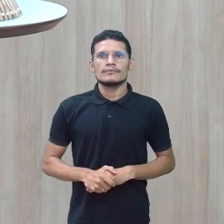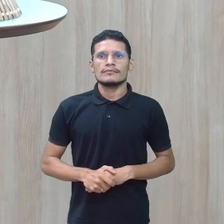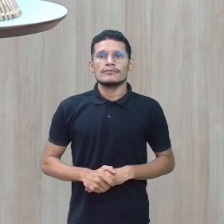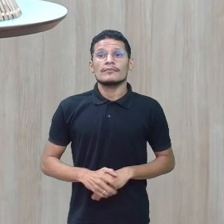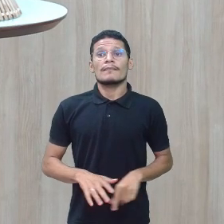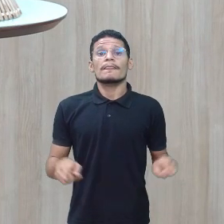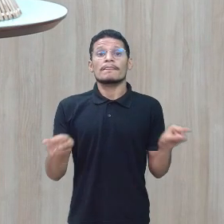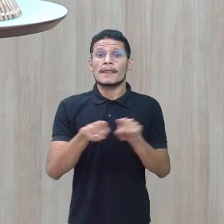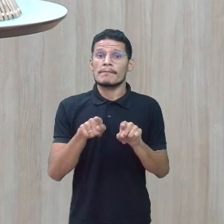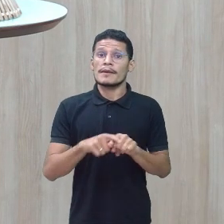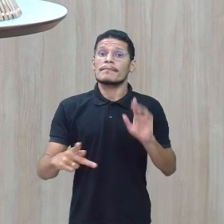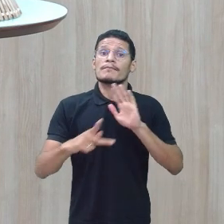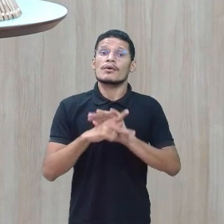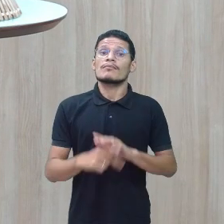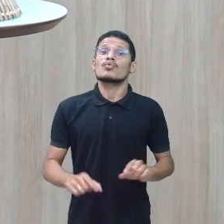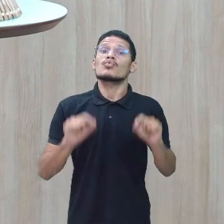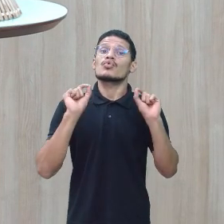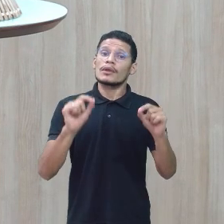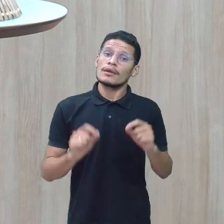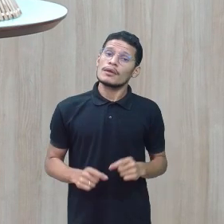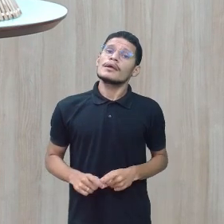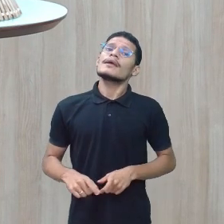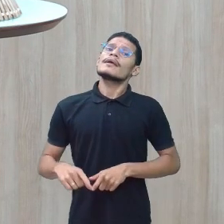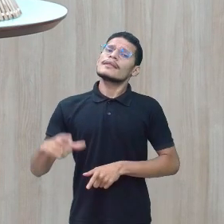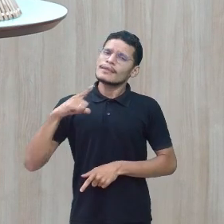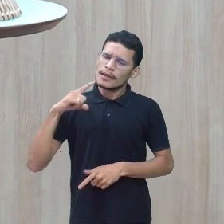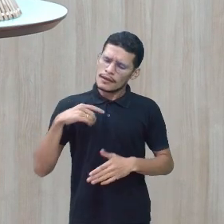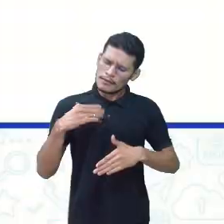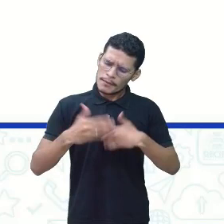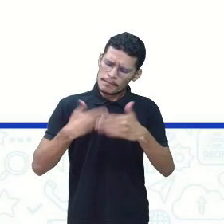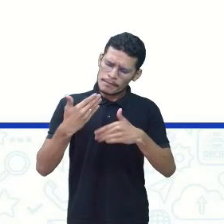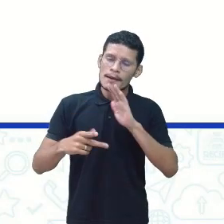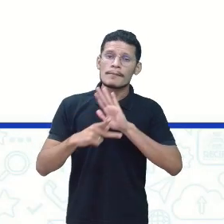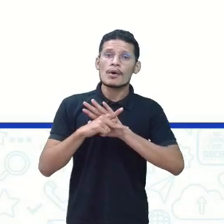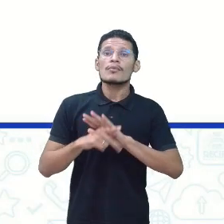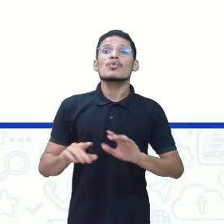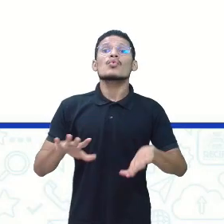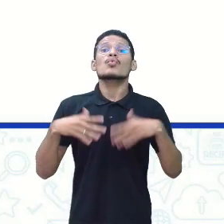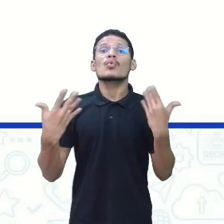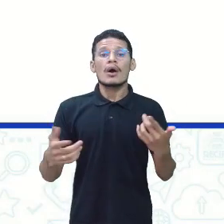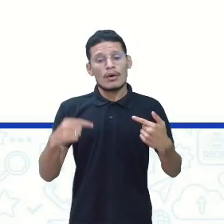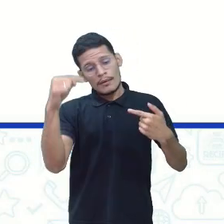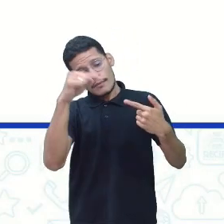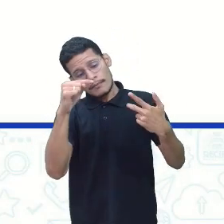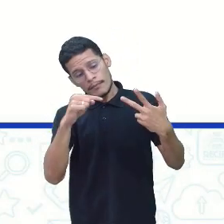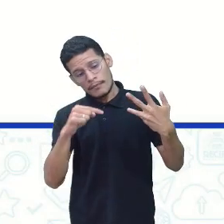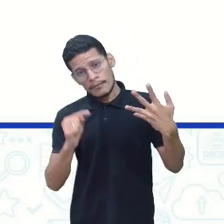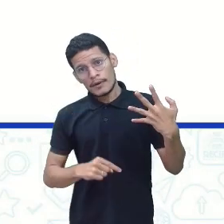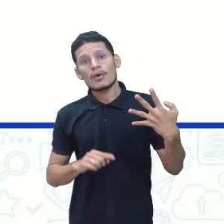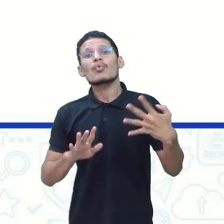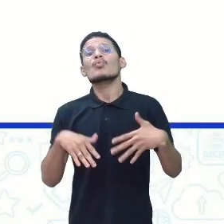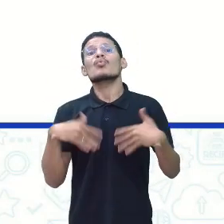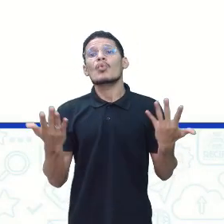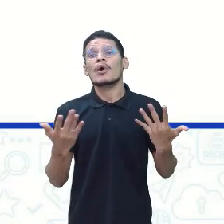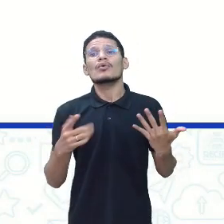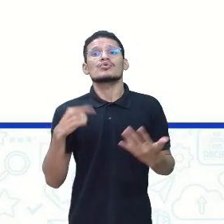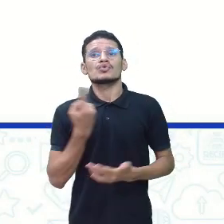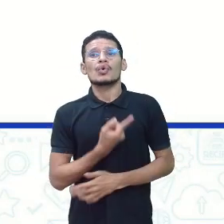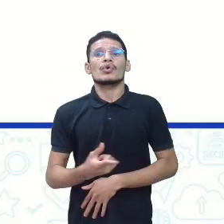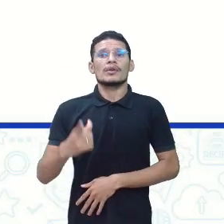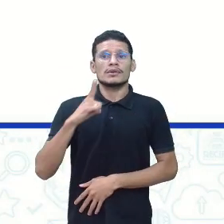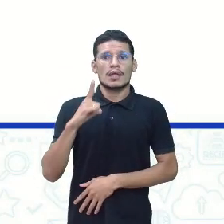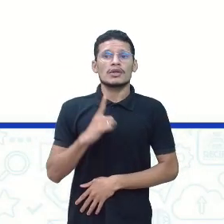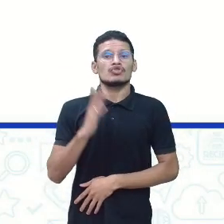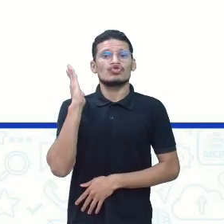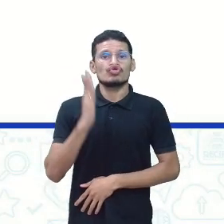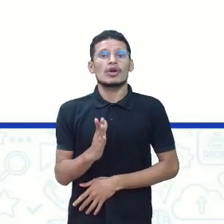E aqui o ciclo da água também se desenvolve através de quais processos? Que processos nós temos